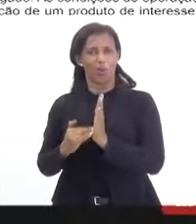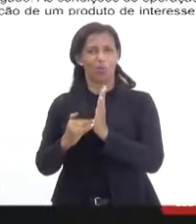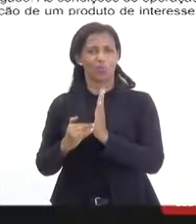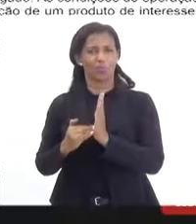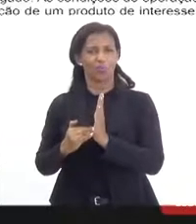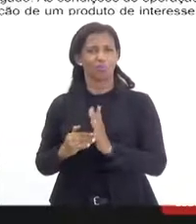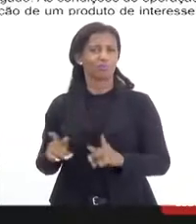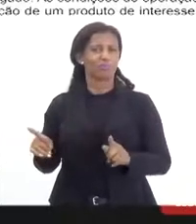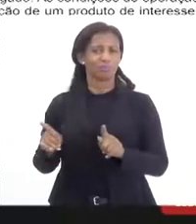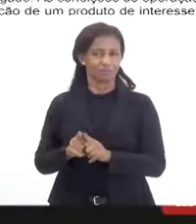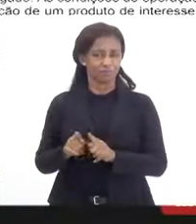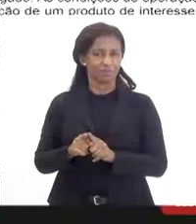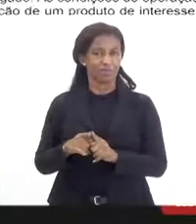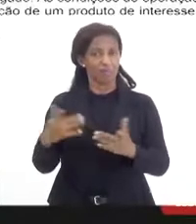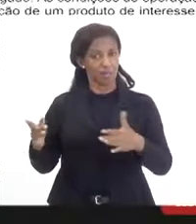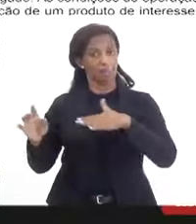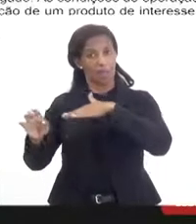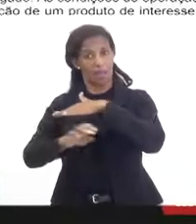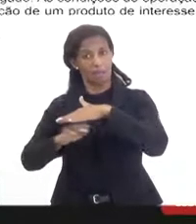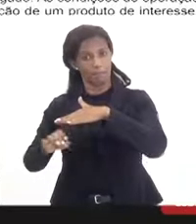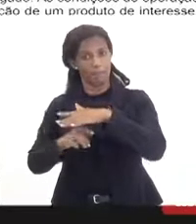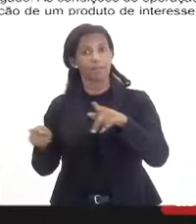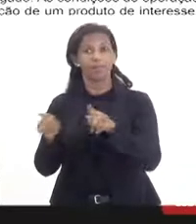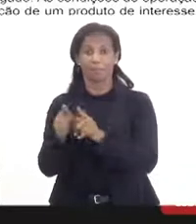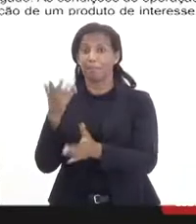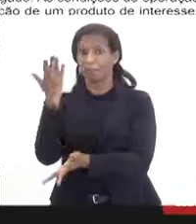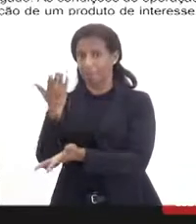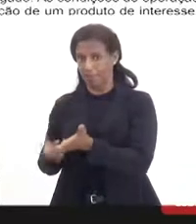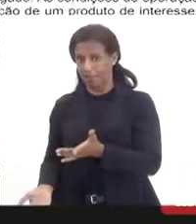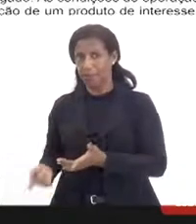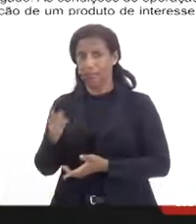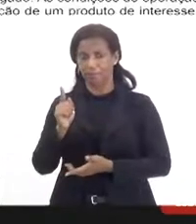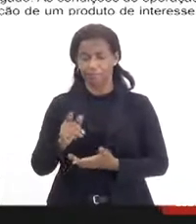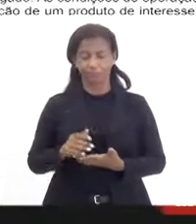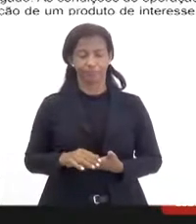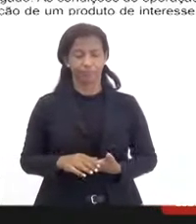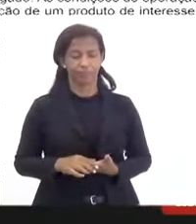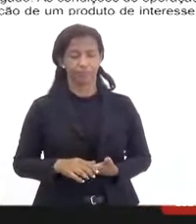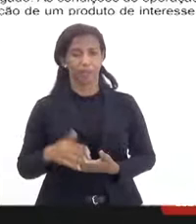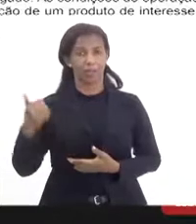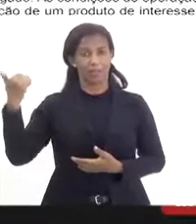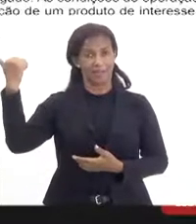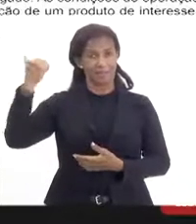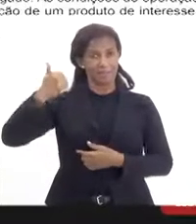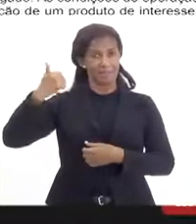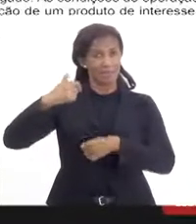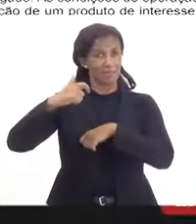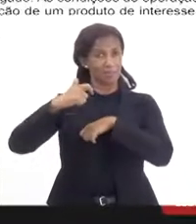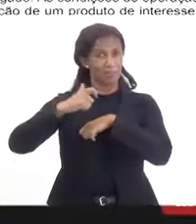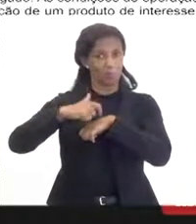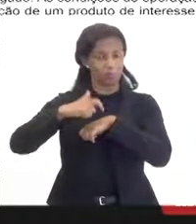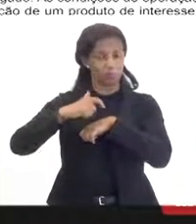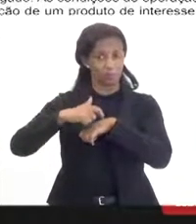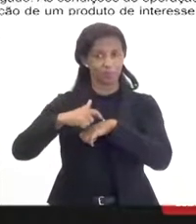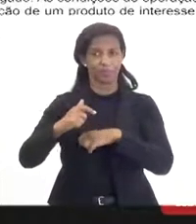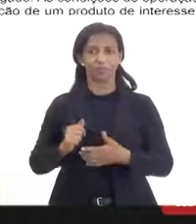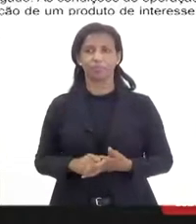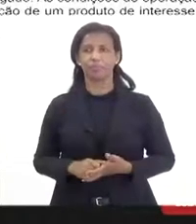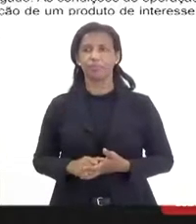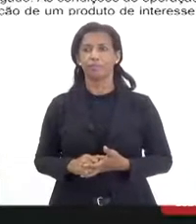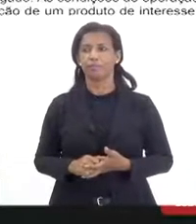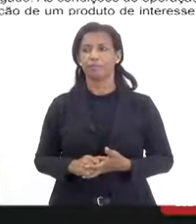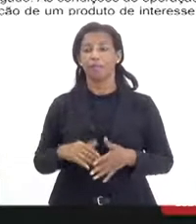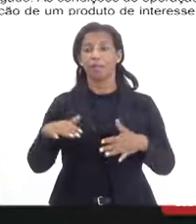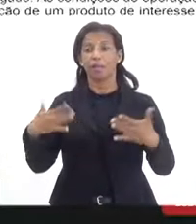pedido. Então, a empresa também perdeu essa ação anulatória. Em primeira instância, salvo engano,